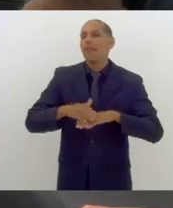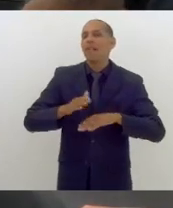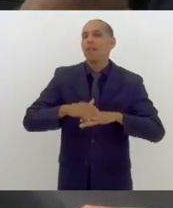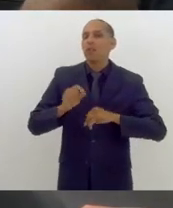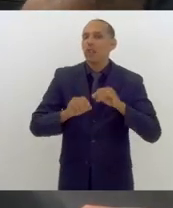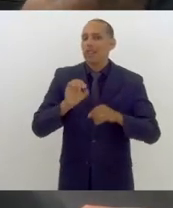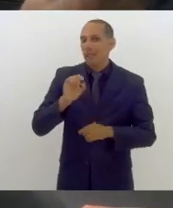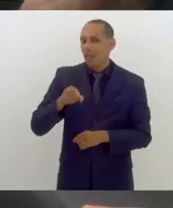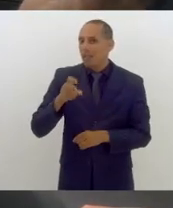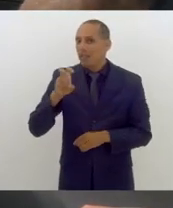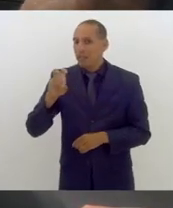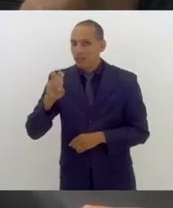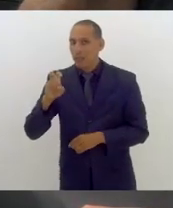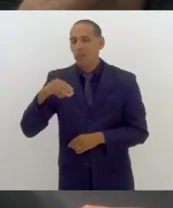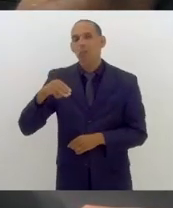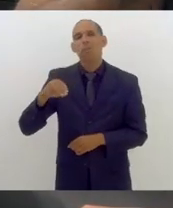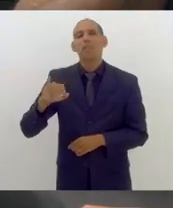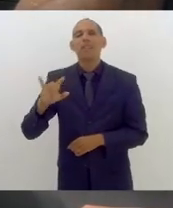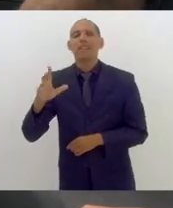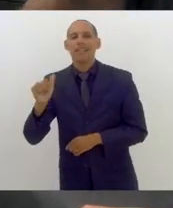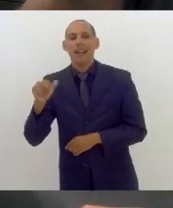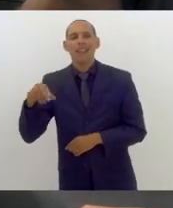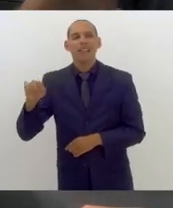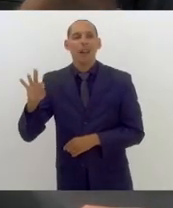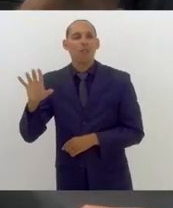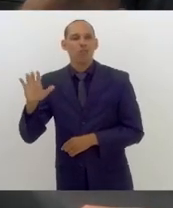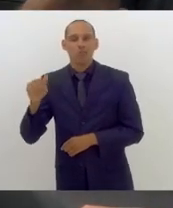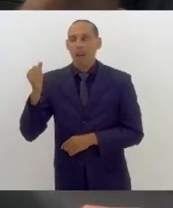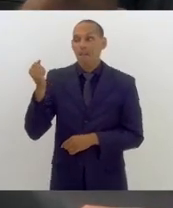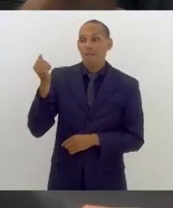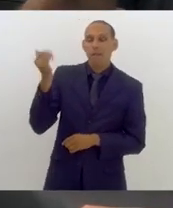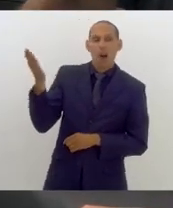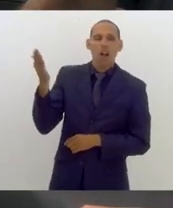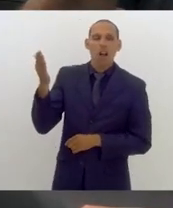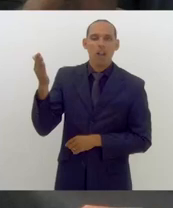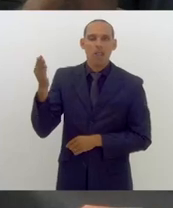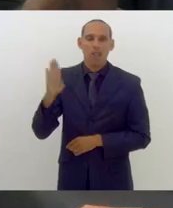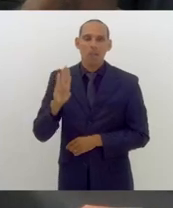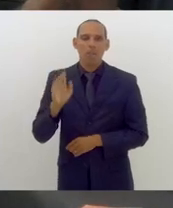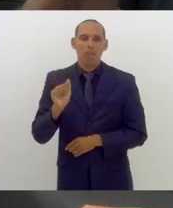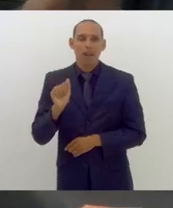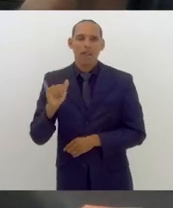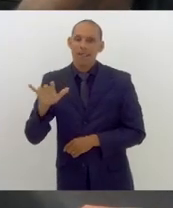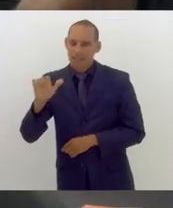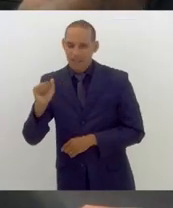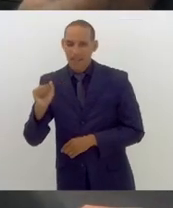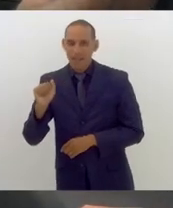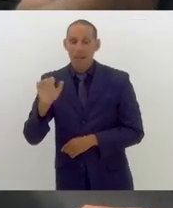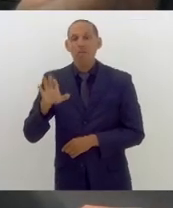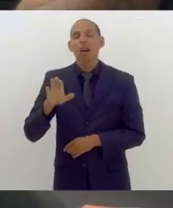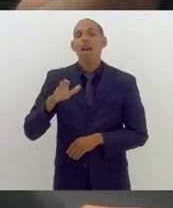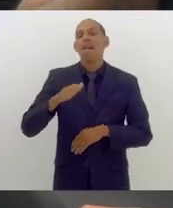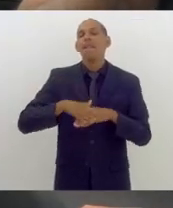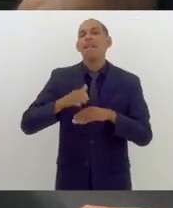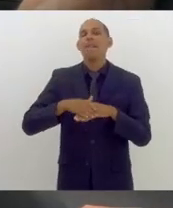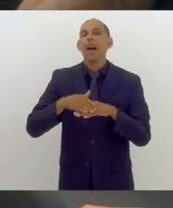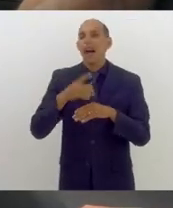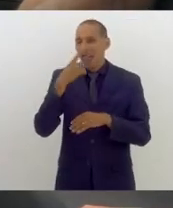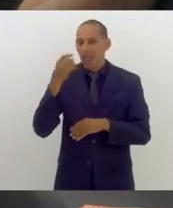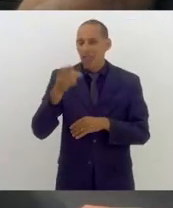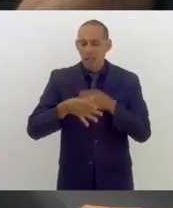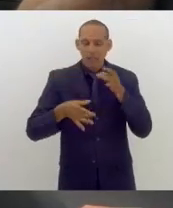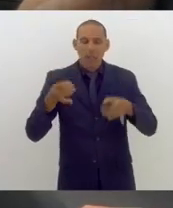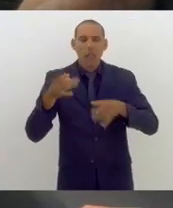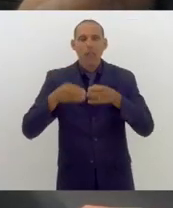0,5 milha Náutica afora da Bahia de lá da ilha de Marambaia mas não ela faz o rejeito o